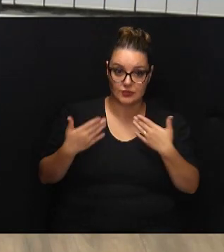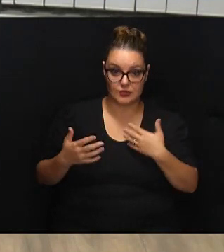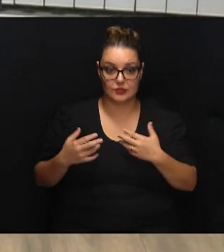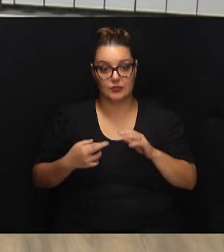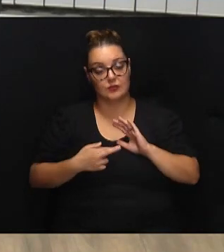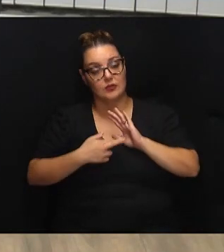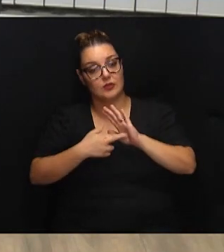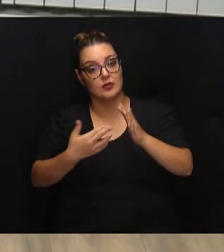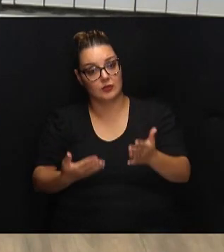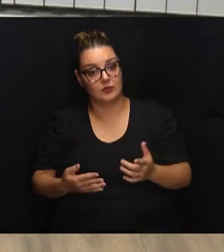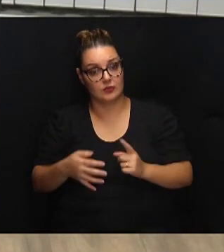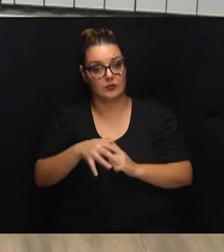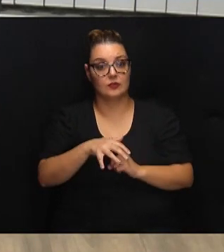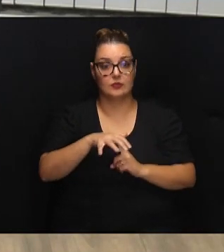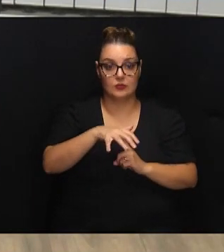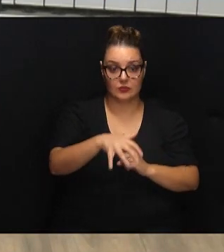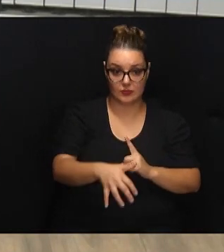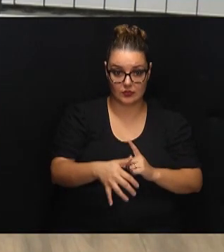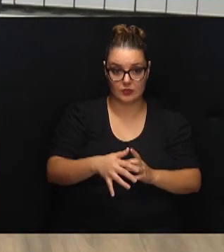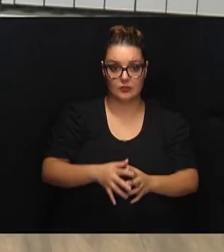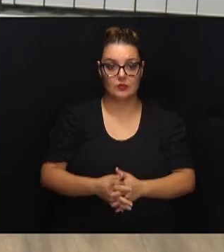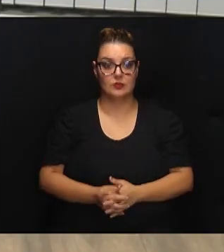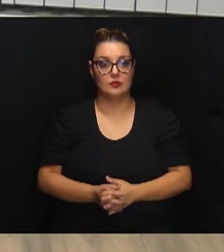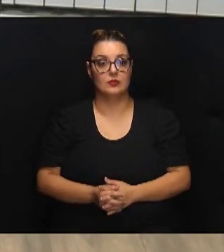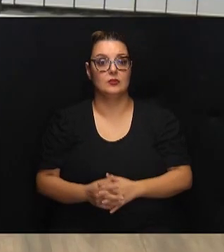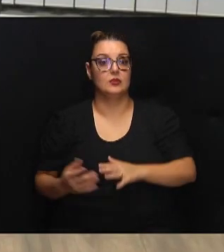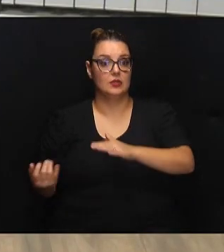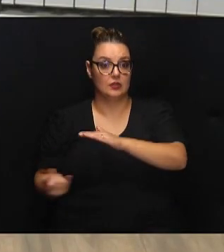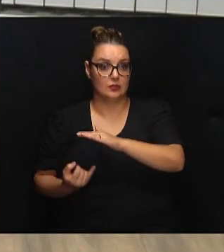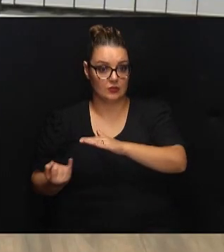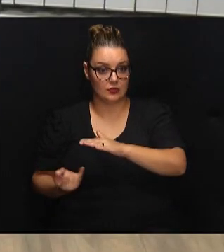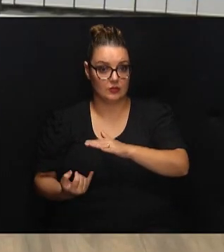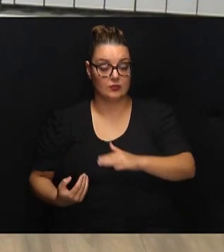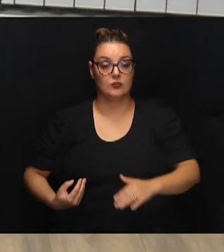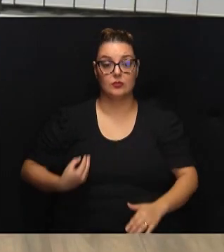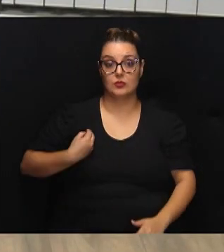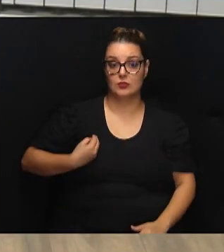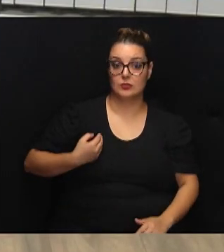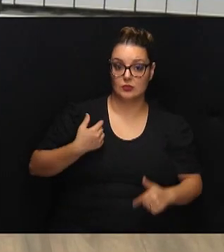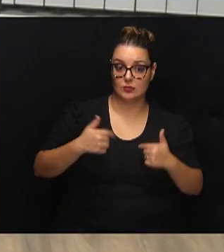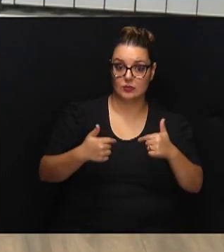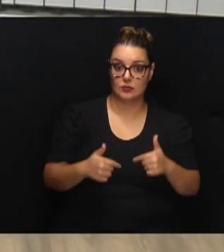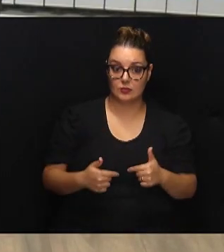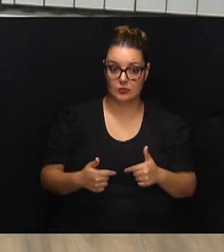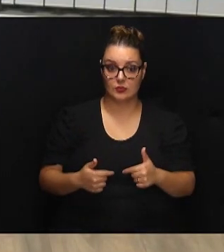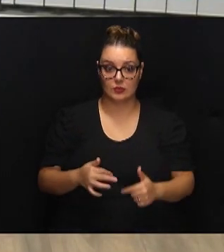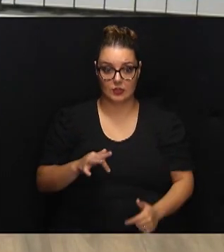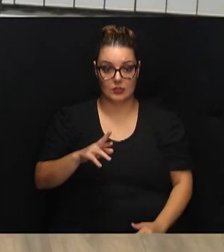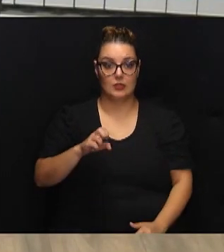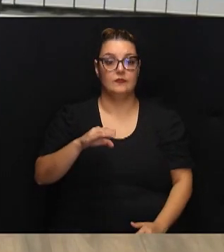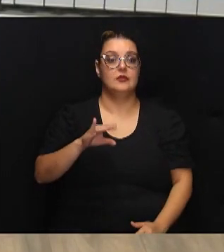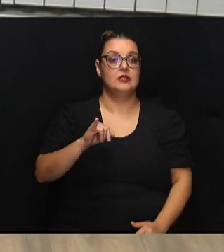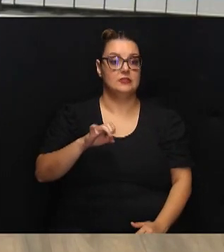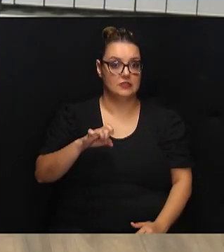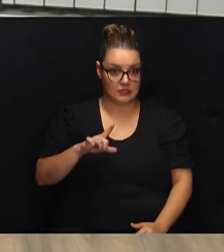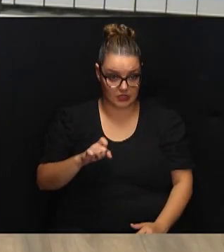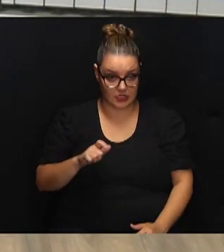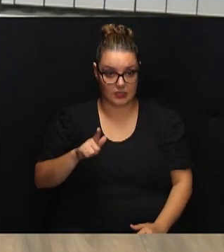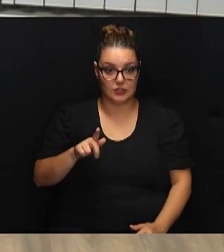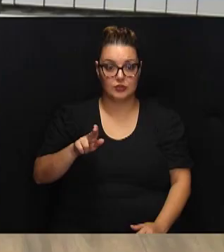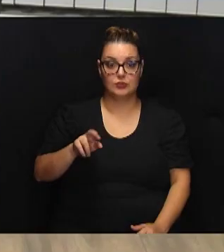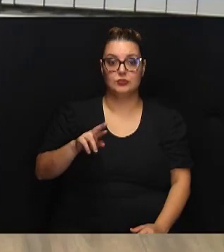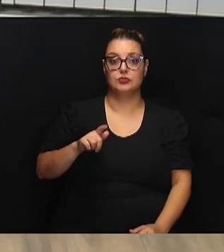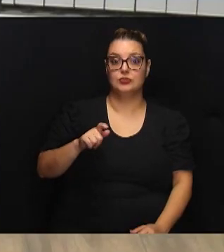referente ao impacto da informalidade na vida do trabalhador. Franciele Gurgel,